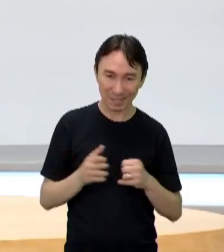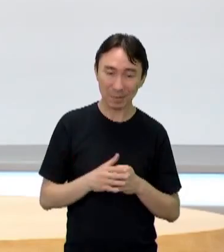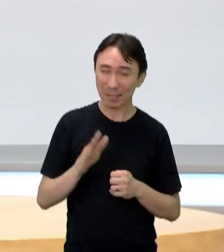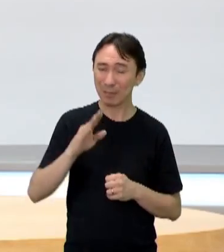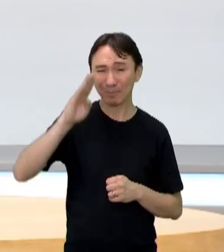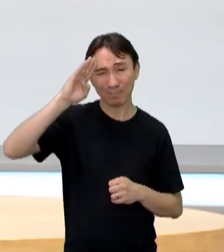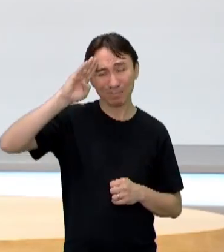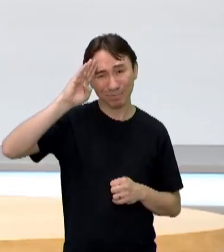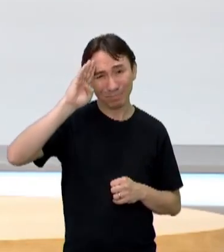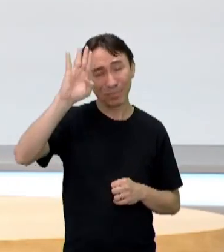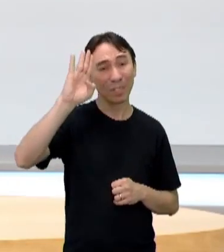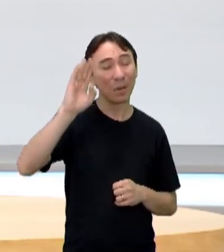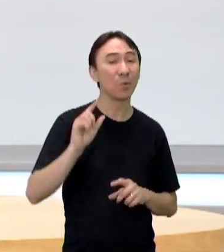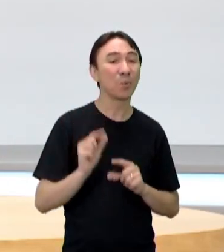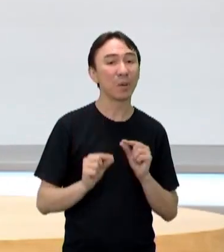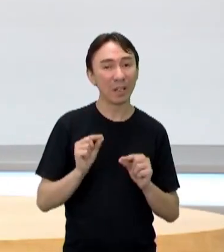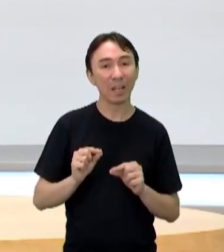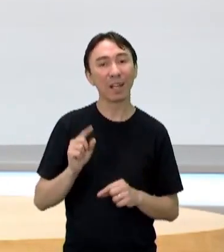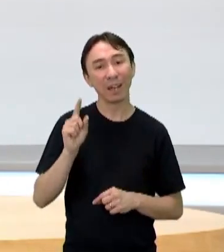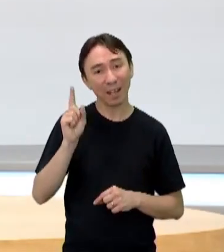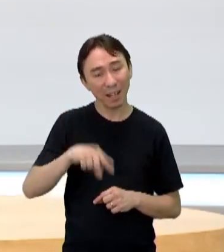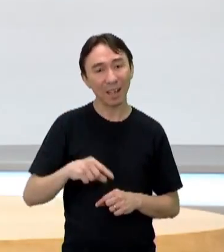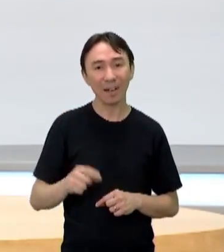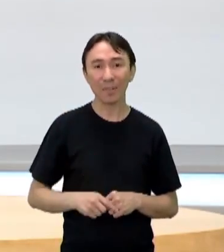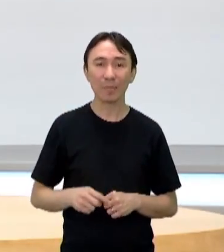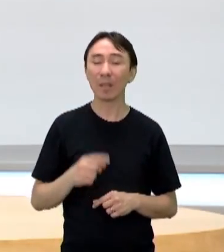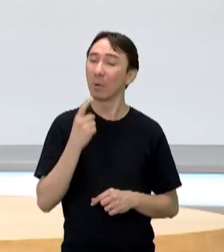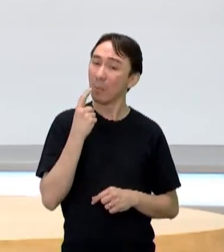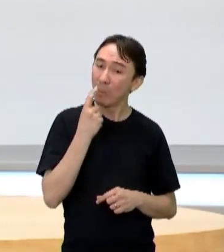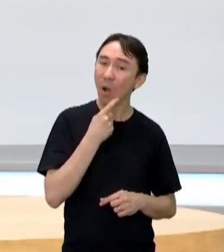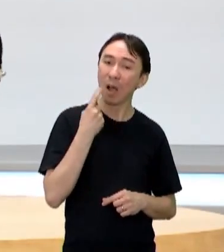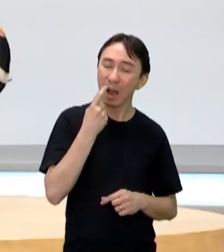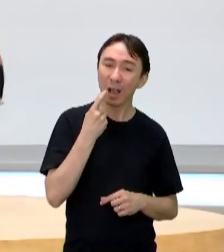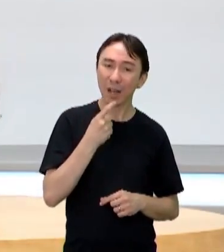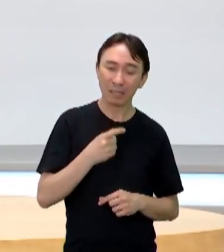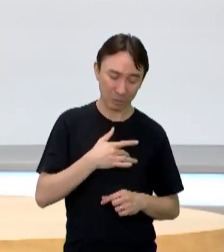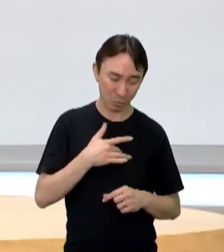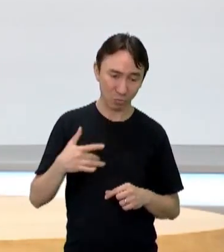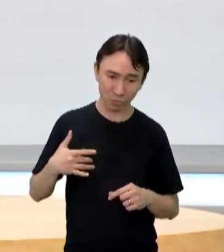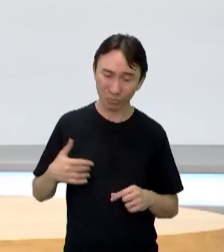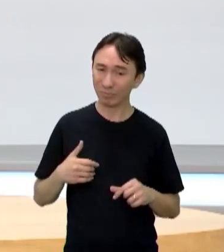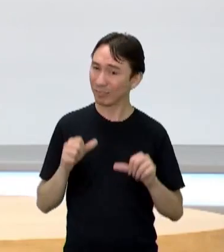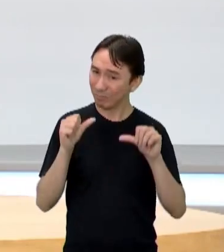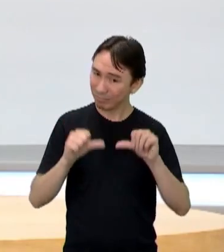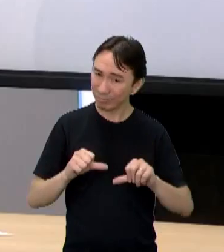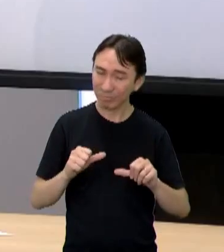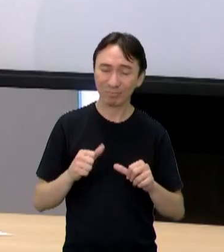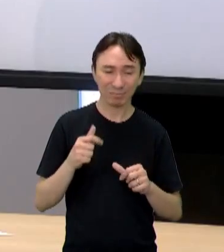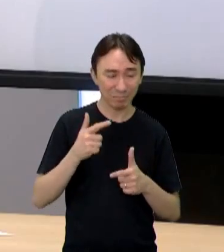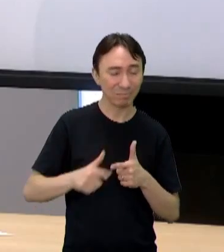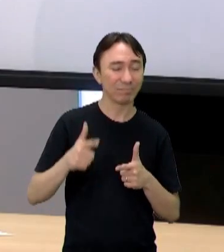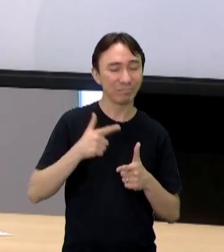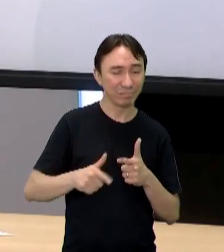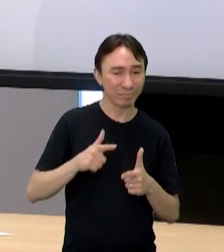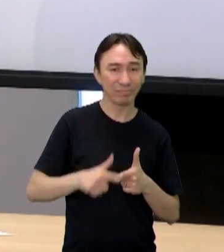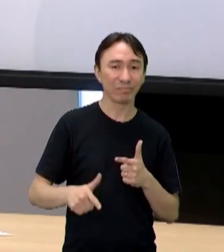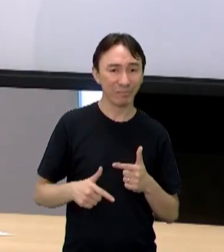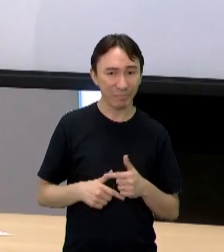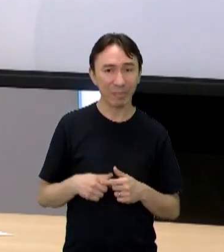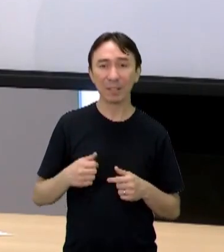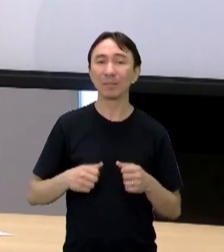existe aí é que ele é prejudicial à saúde bucal, porque tudo isso que foi falado se refere